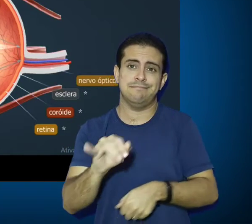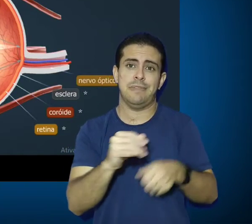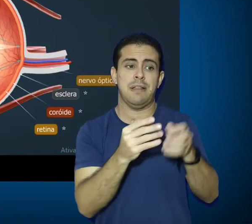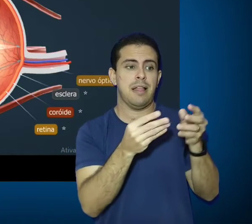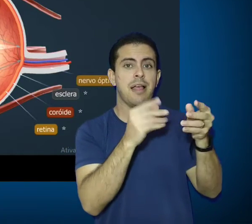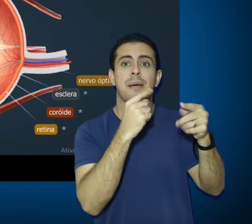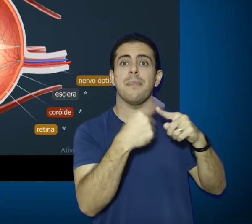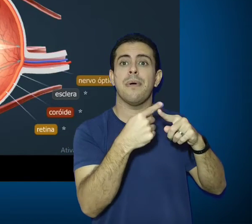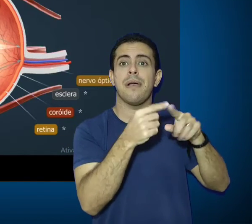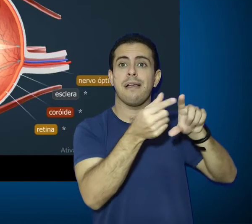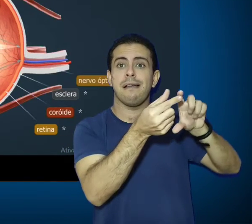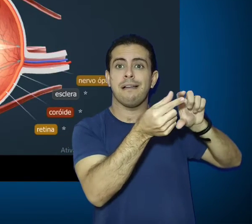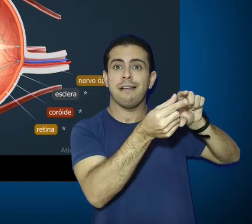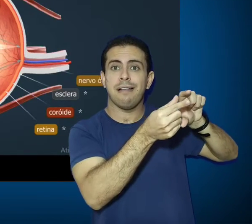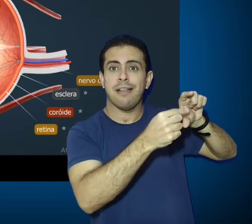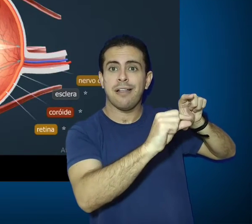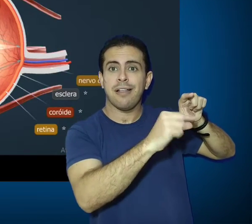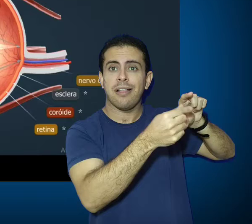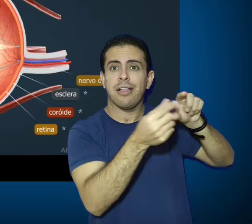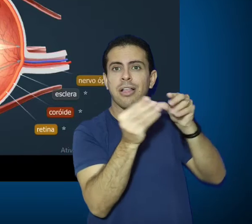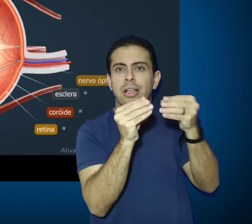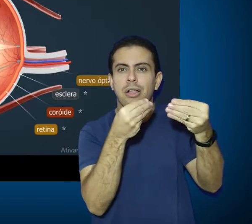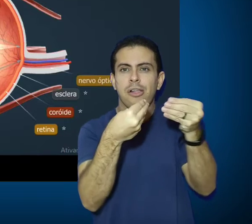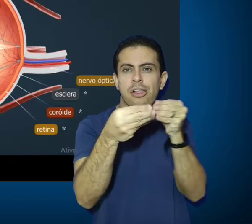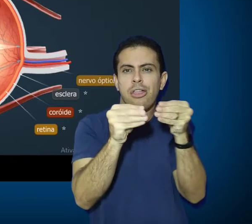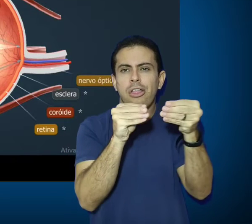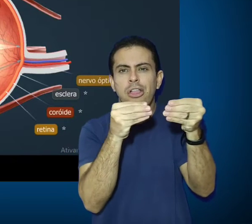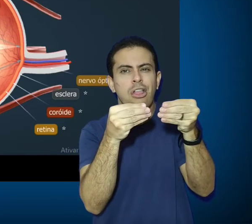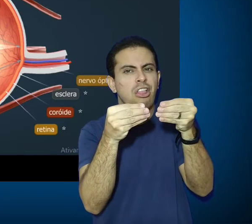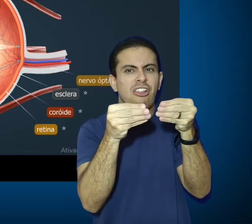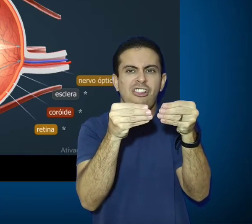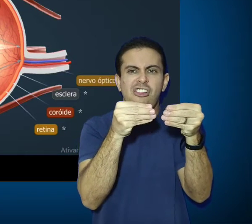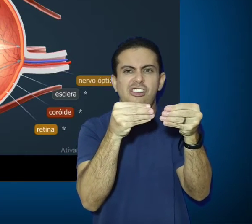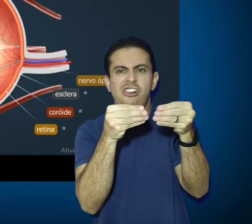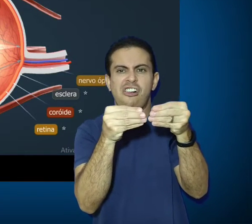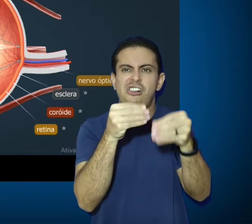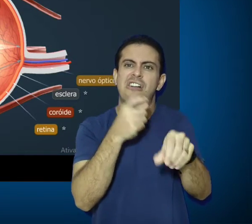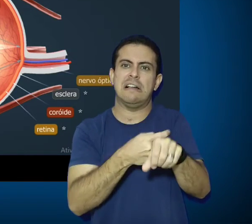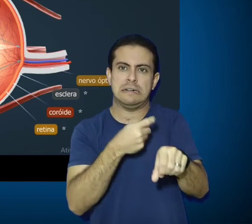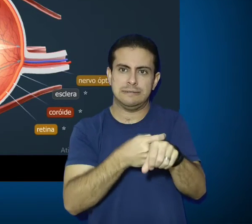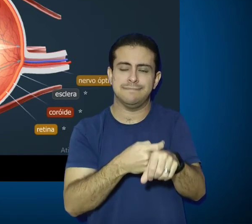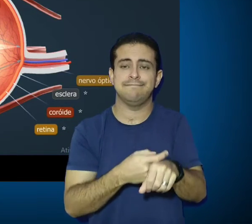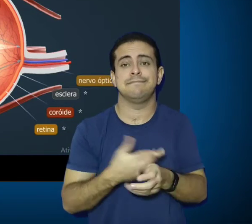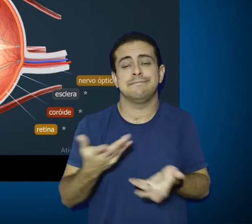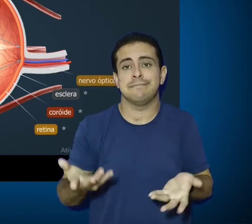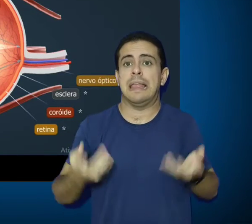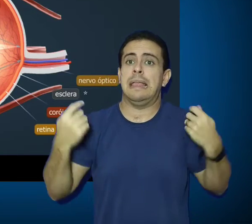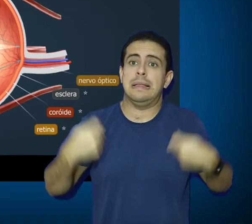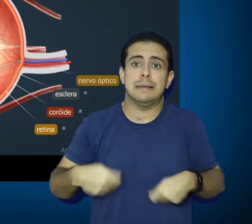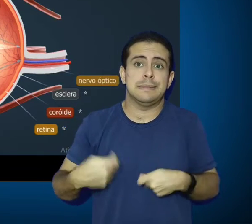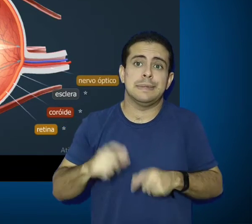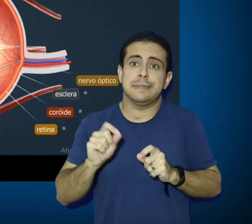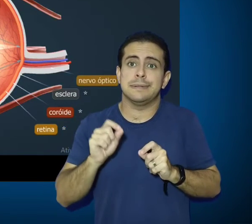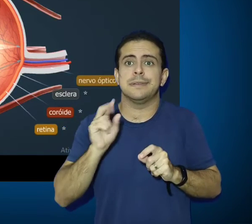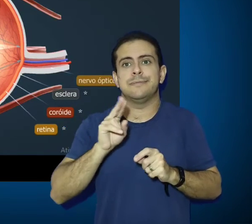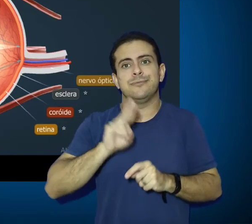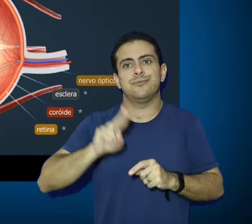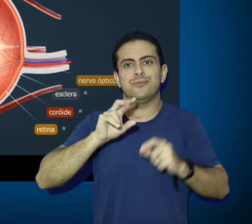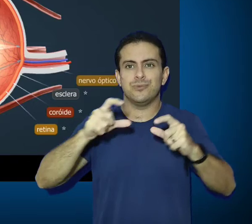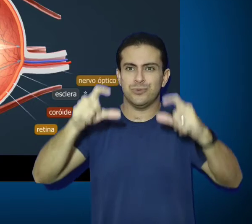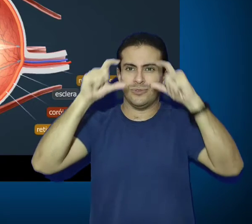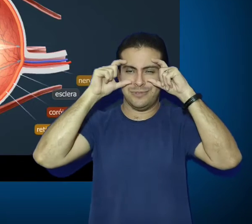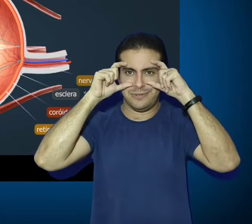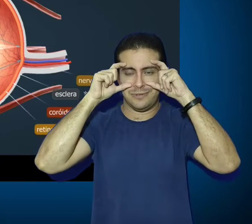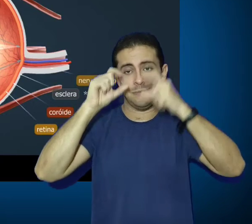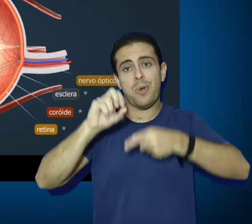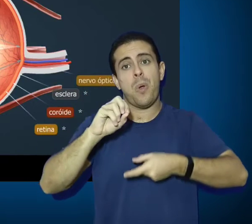da lente pode cessar. Sendo necessária, assim, a intervenção através de uso de óculos ou